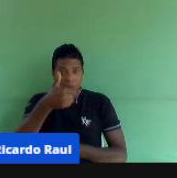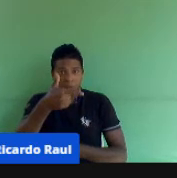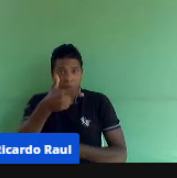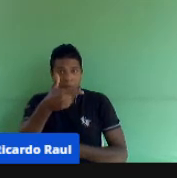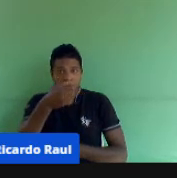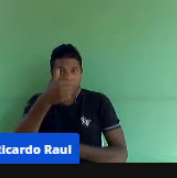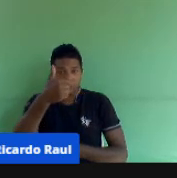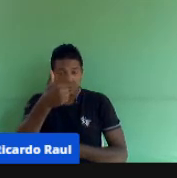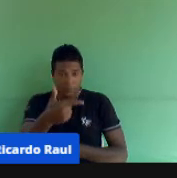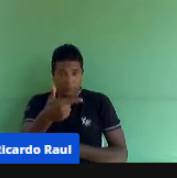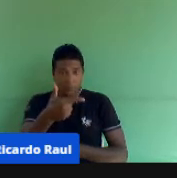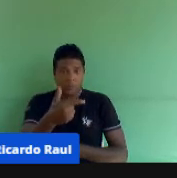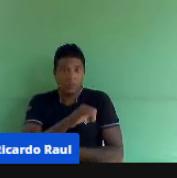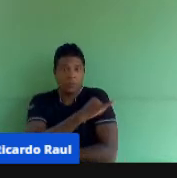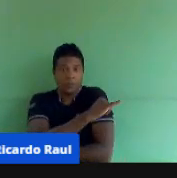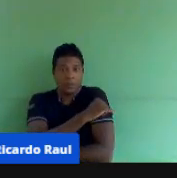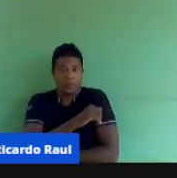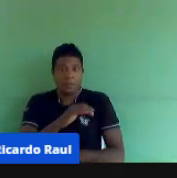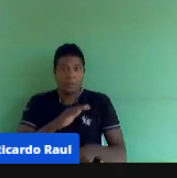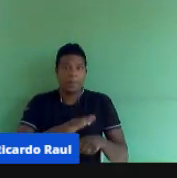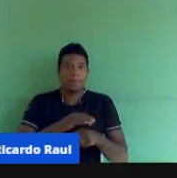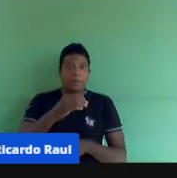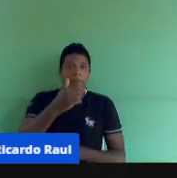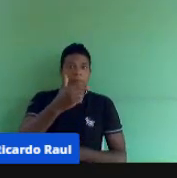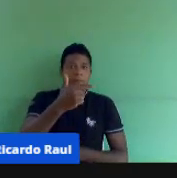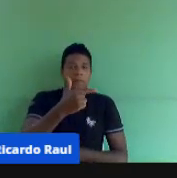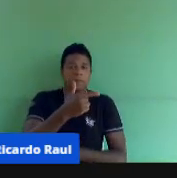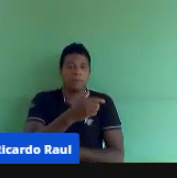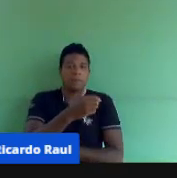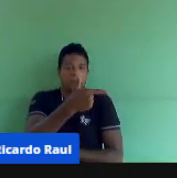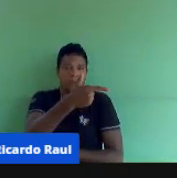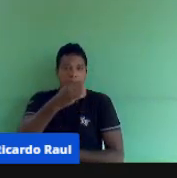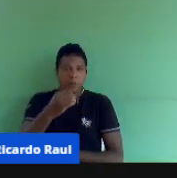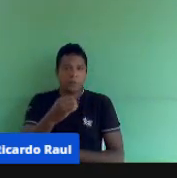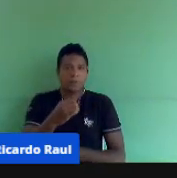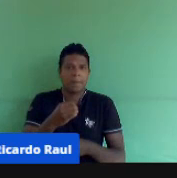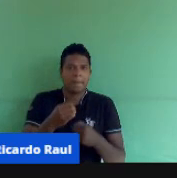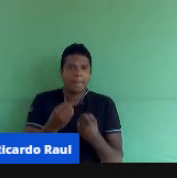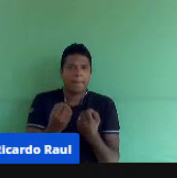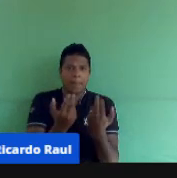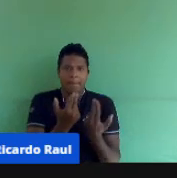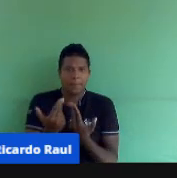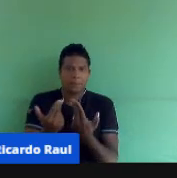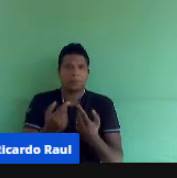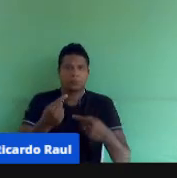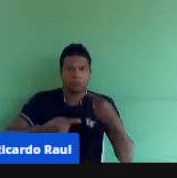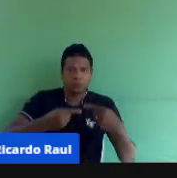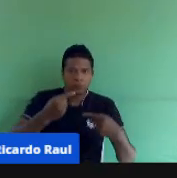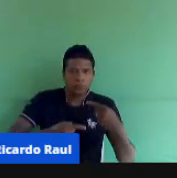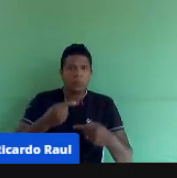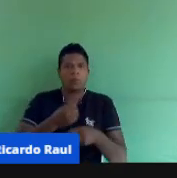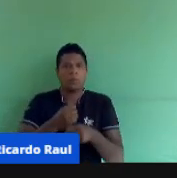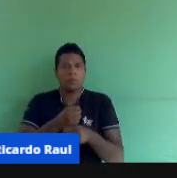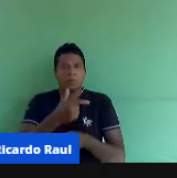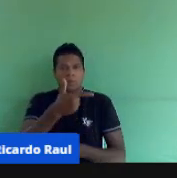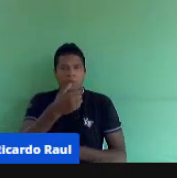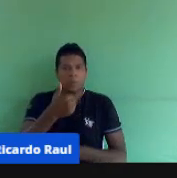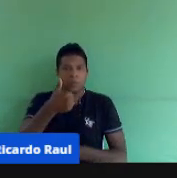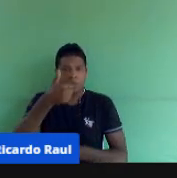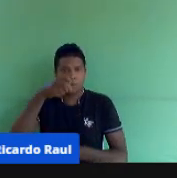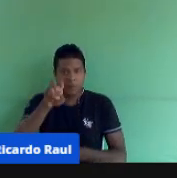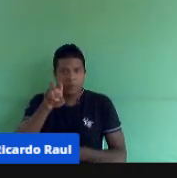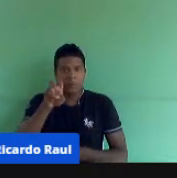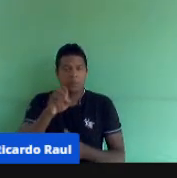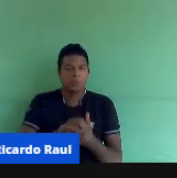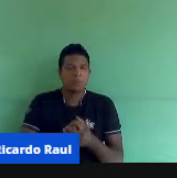+20, né, que aconteceu, continuam essas mesmas discussões, e aí em 2015 os países se reuniram e aí decidiram aí